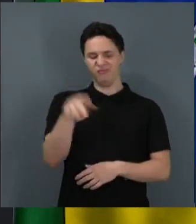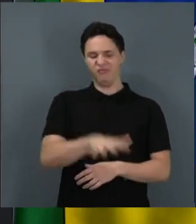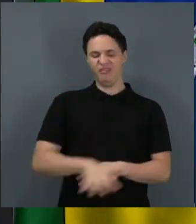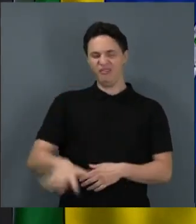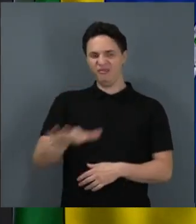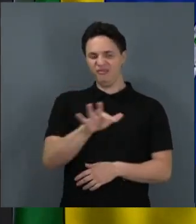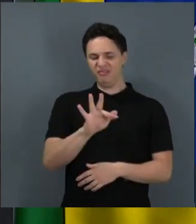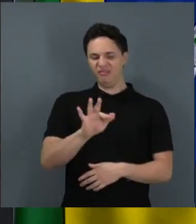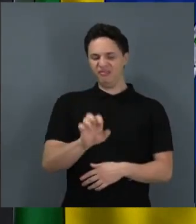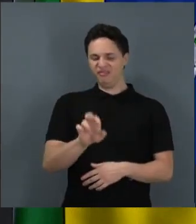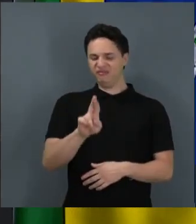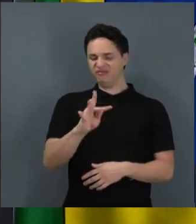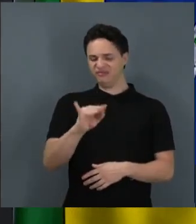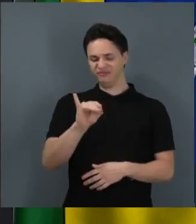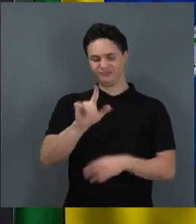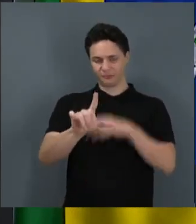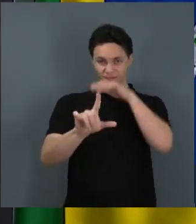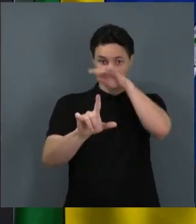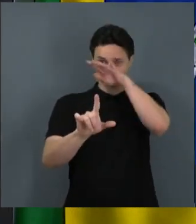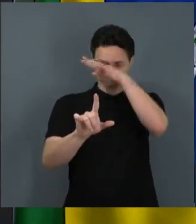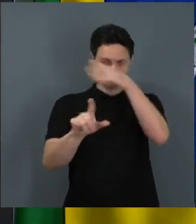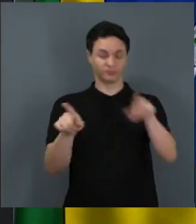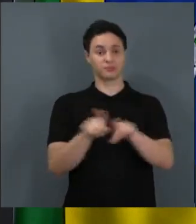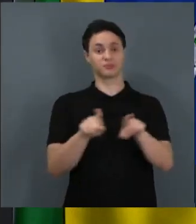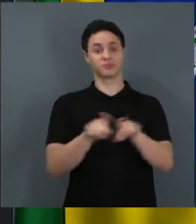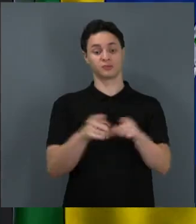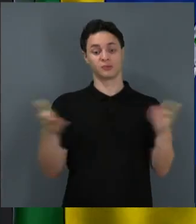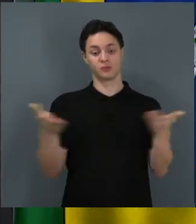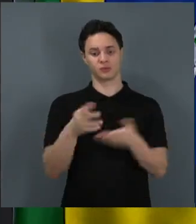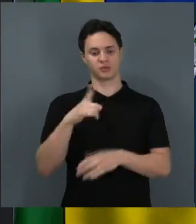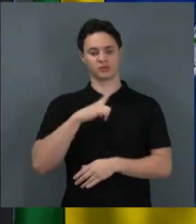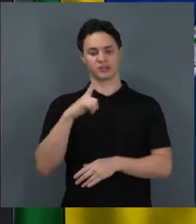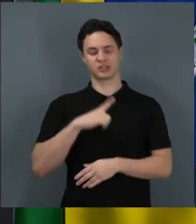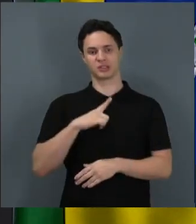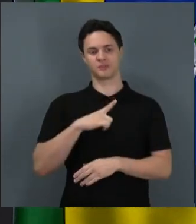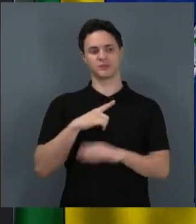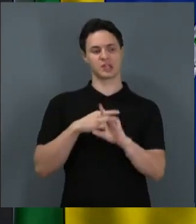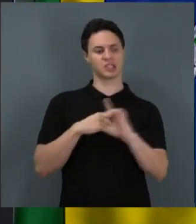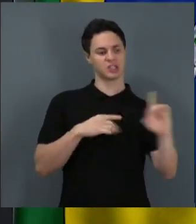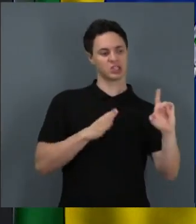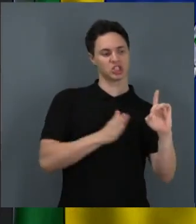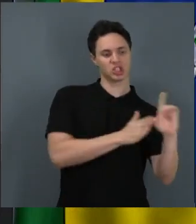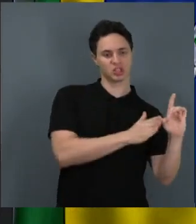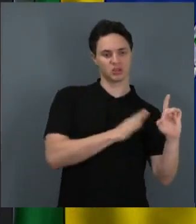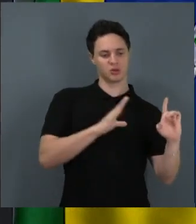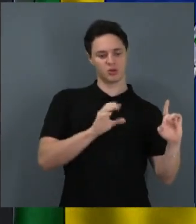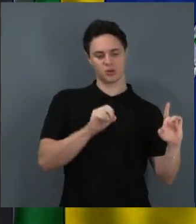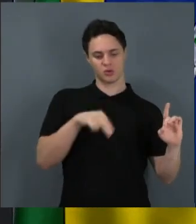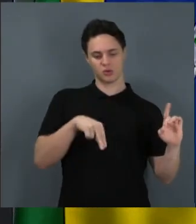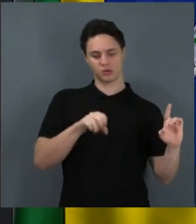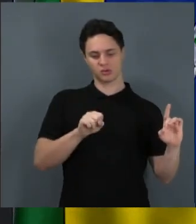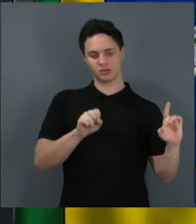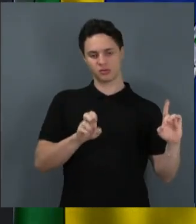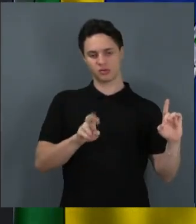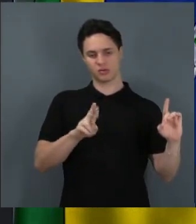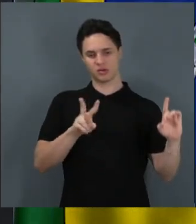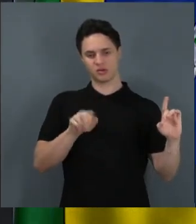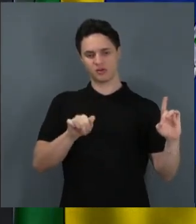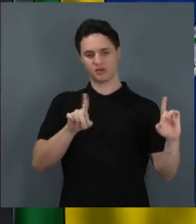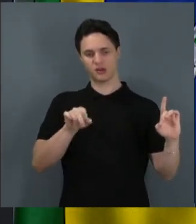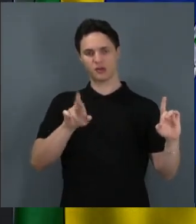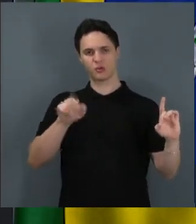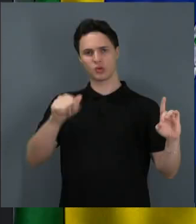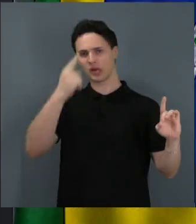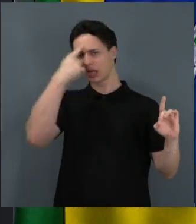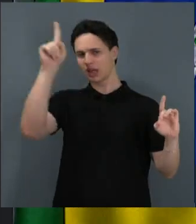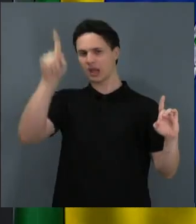nosso Brasil. E hoje nós temos uma direita conservadora, íntegra, uma ideia que não vai